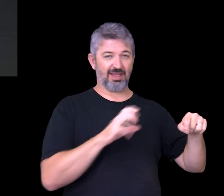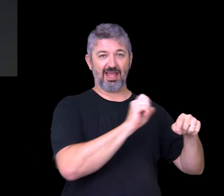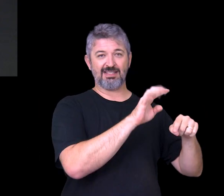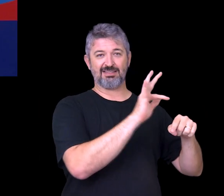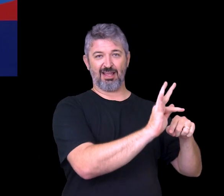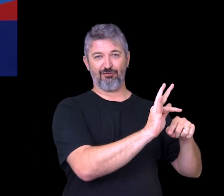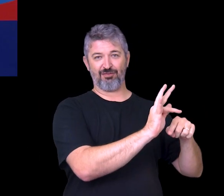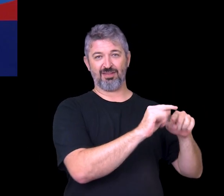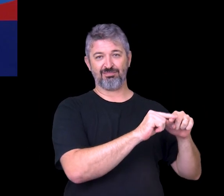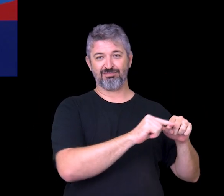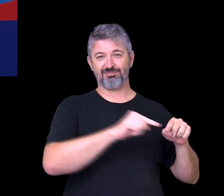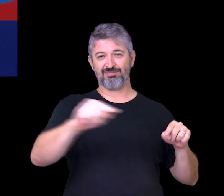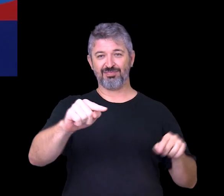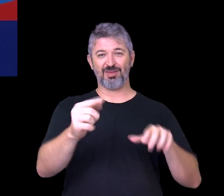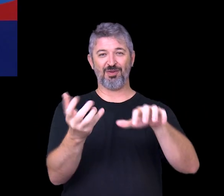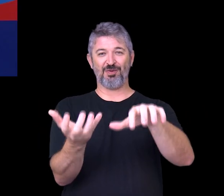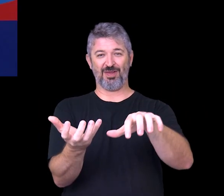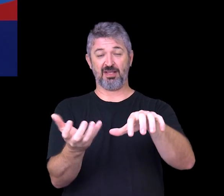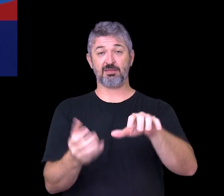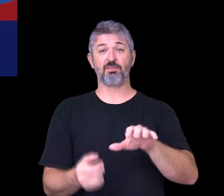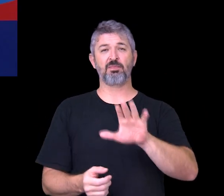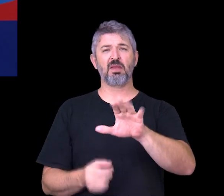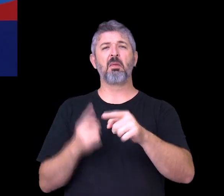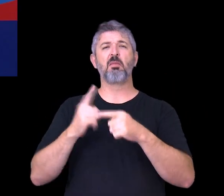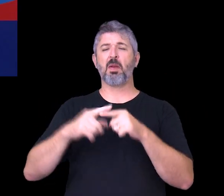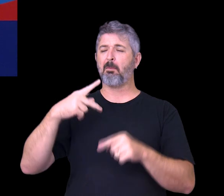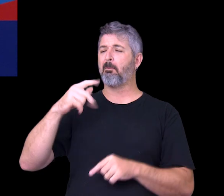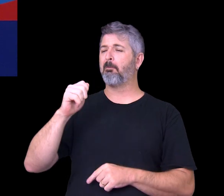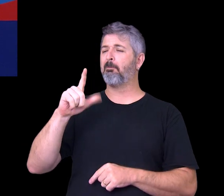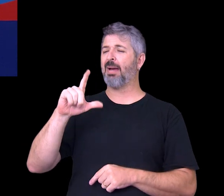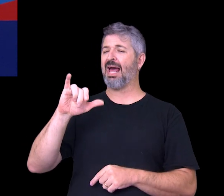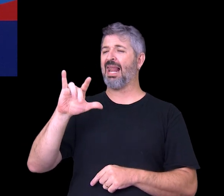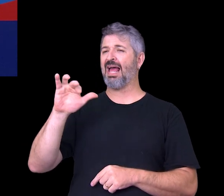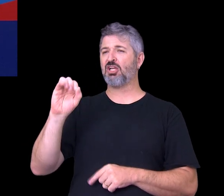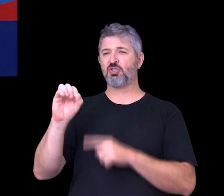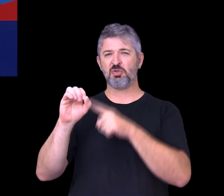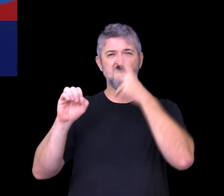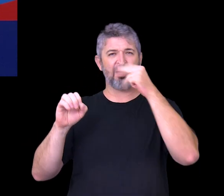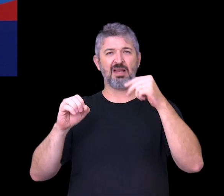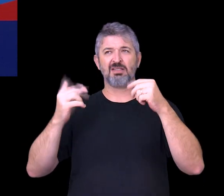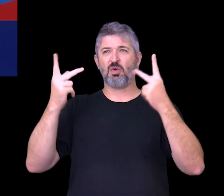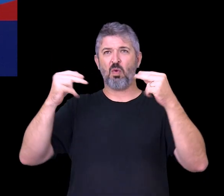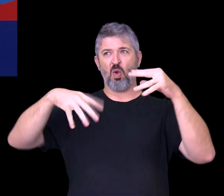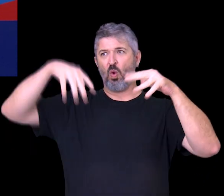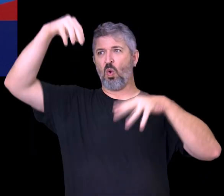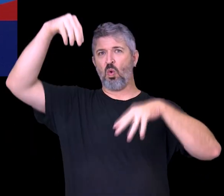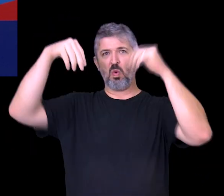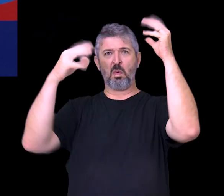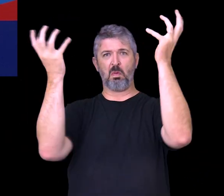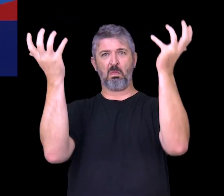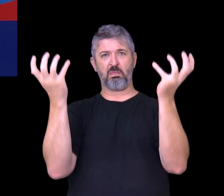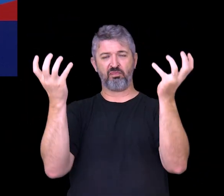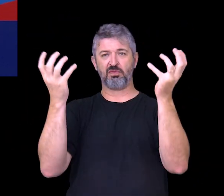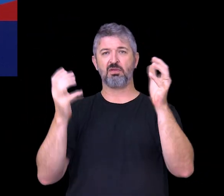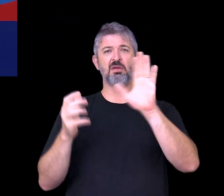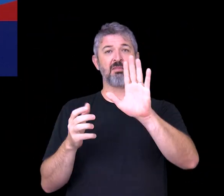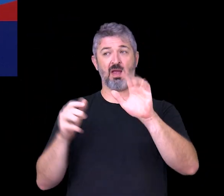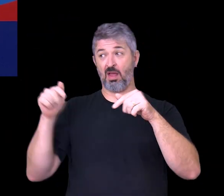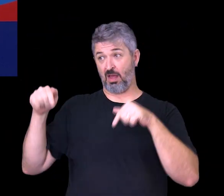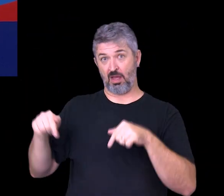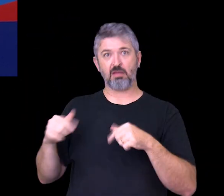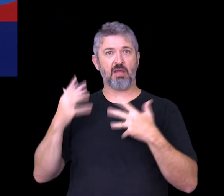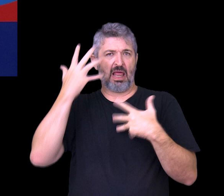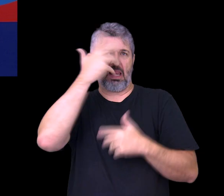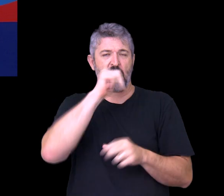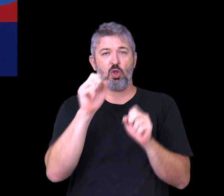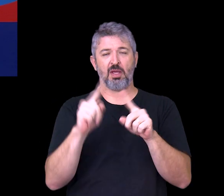a gente, quando falava antigamente, lembrava aqueles prédios antigos, aquelas construções suntuosas. Não que aqui não seja grandioso, mas